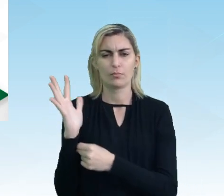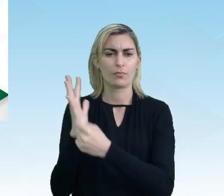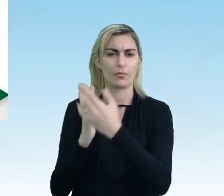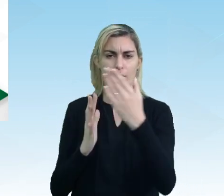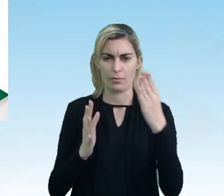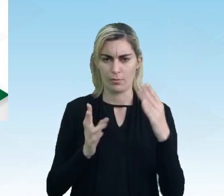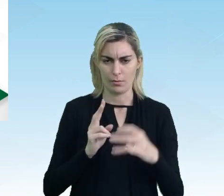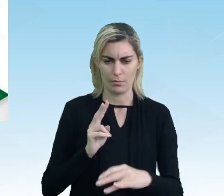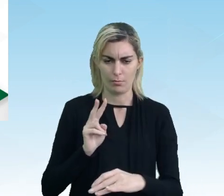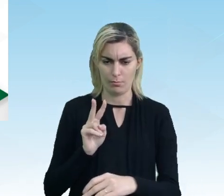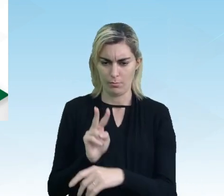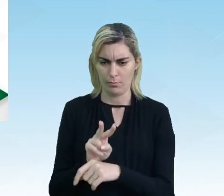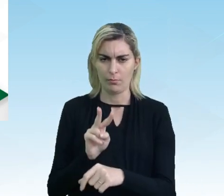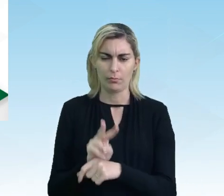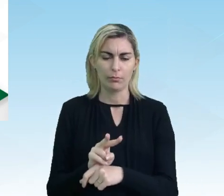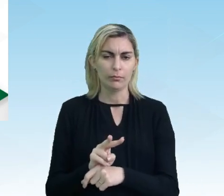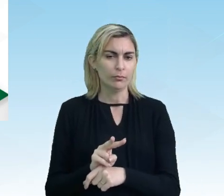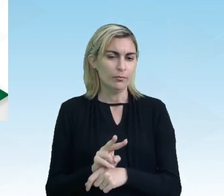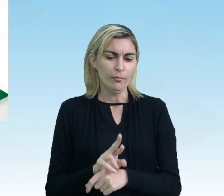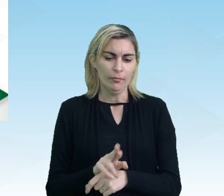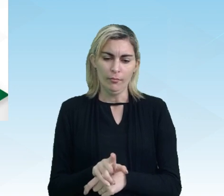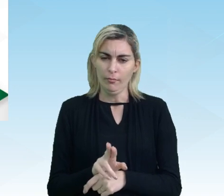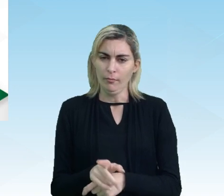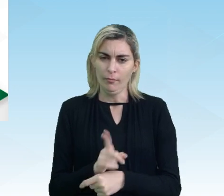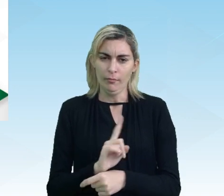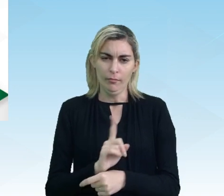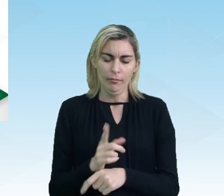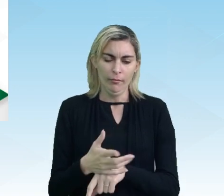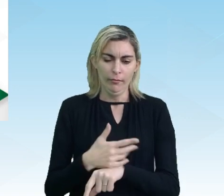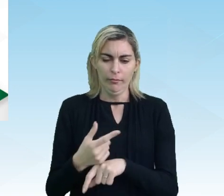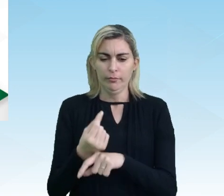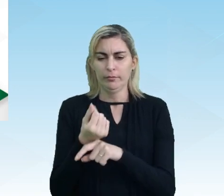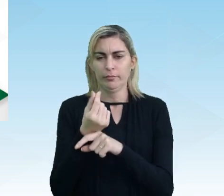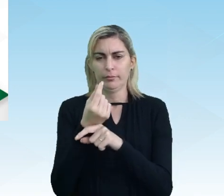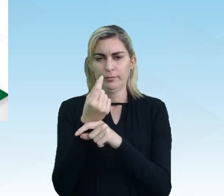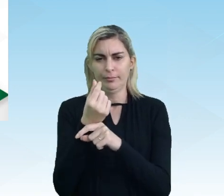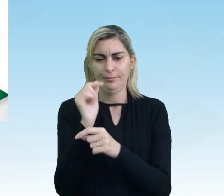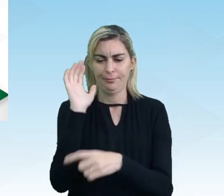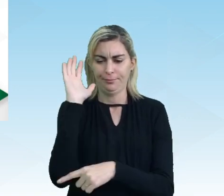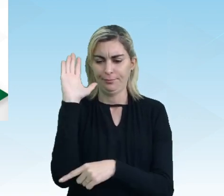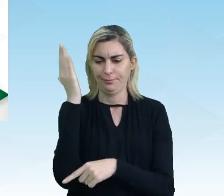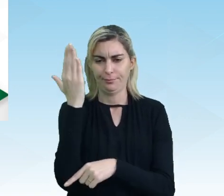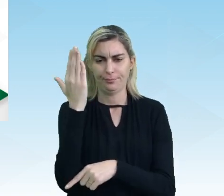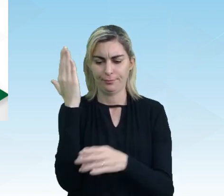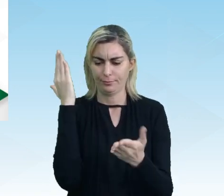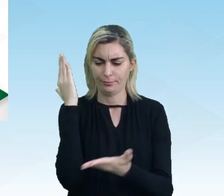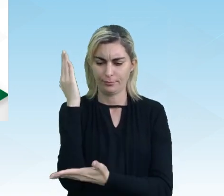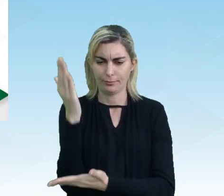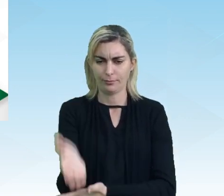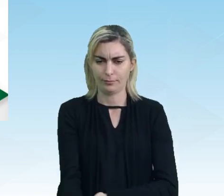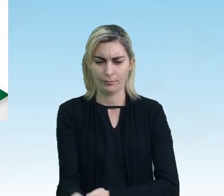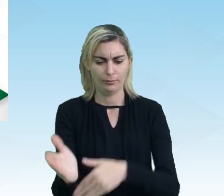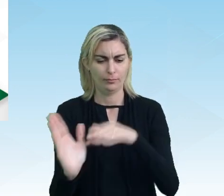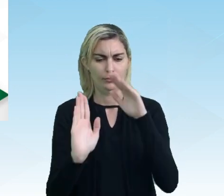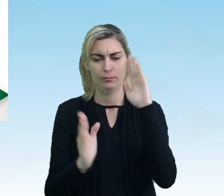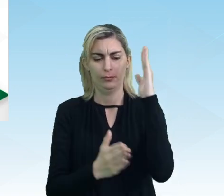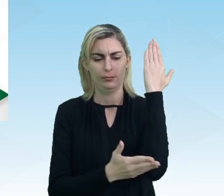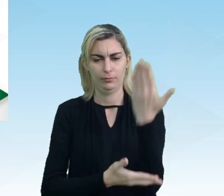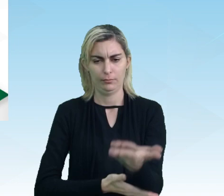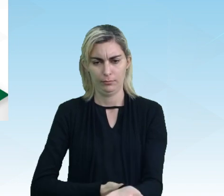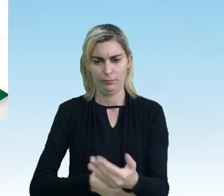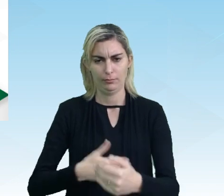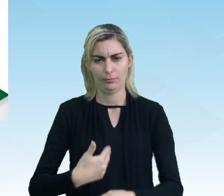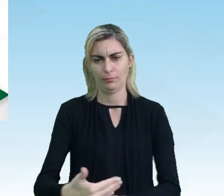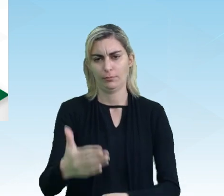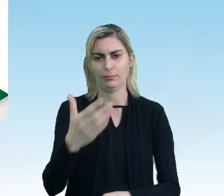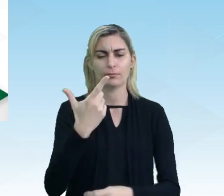está preservando o meio ambiente? Não, só está obtendo lucro das toras de madeiras que foram cortadas e vamos embora.